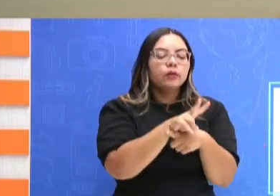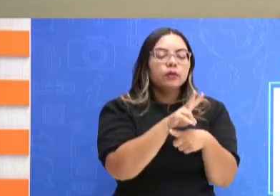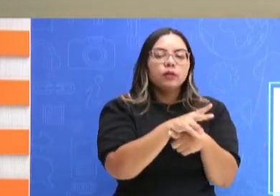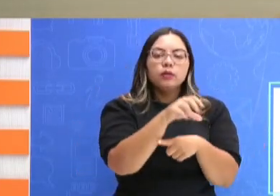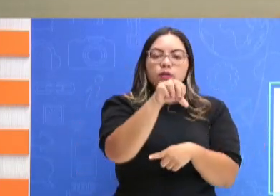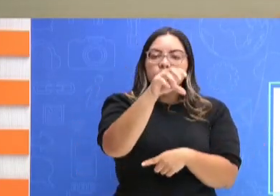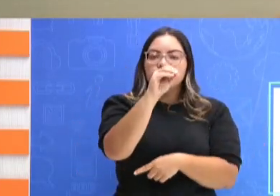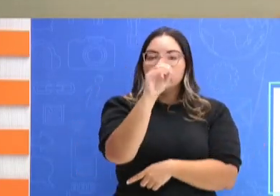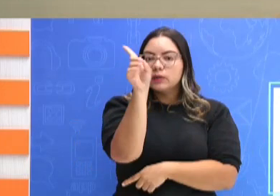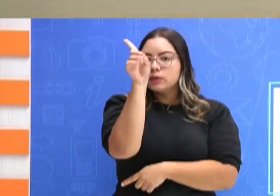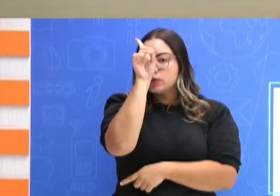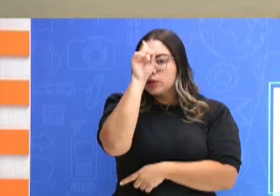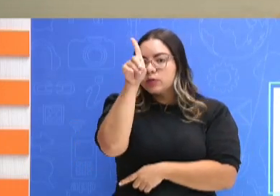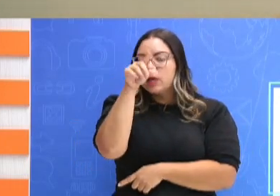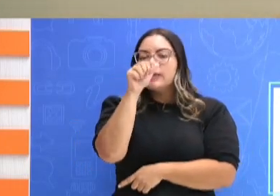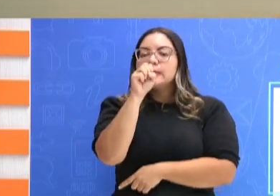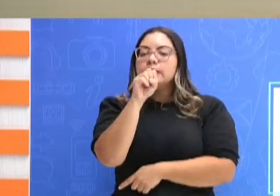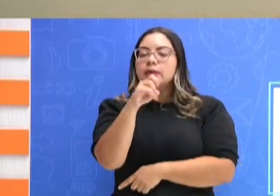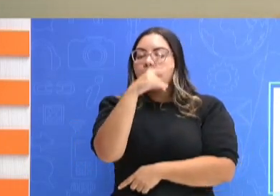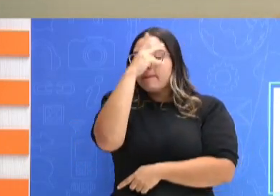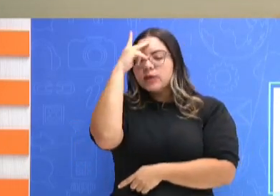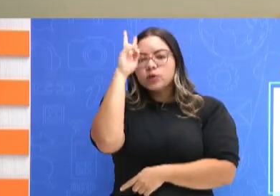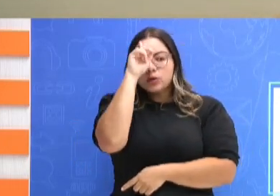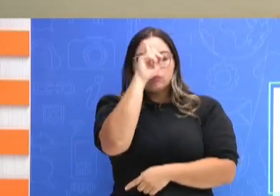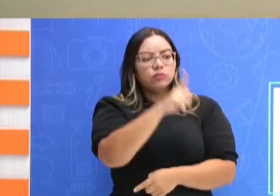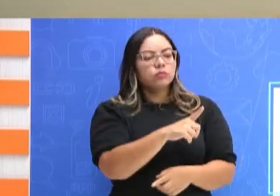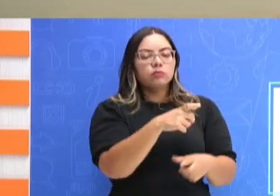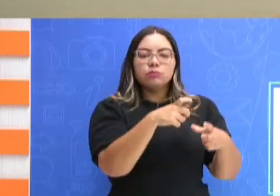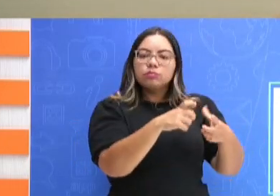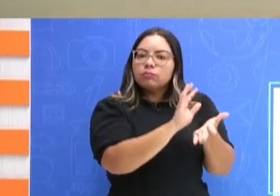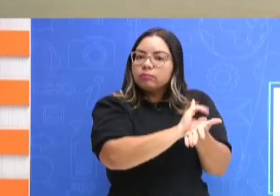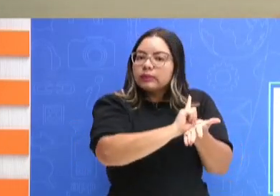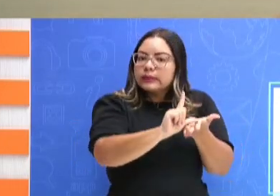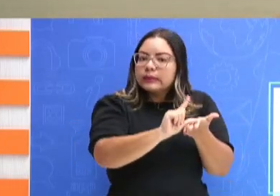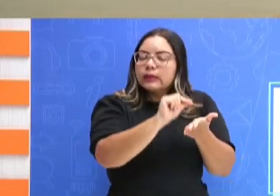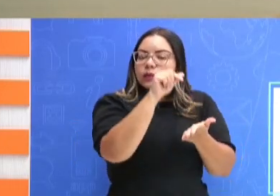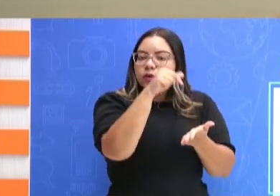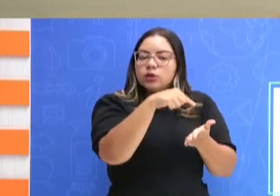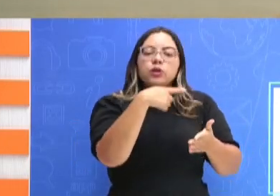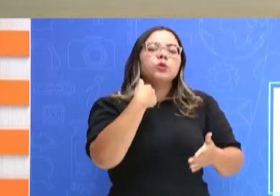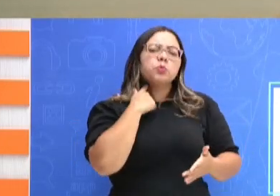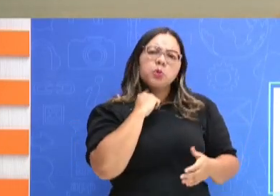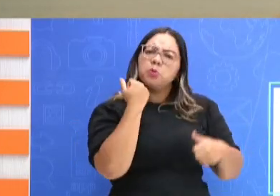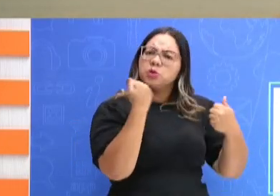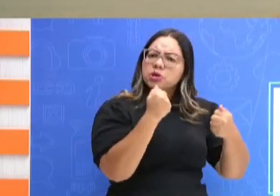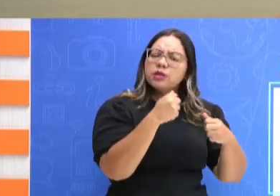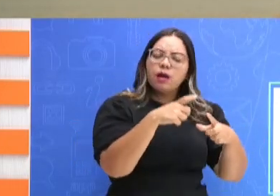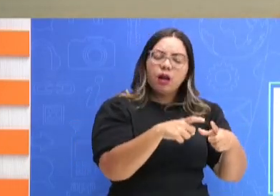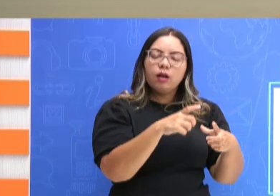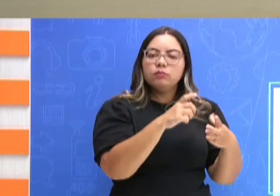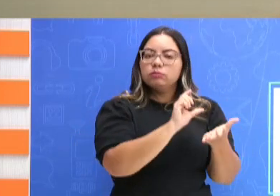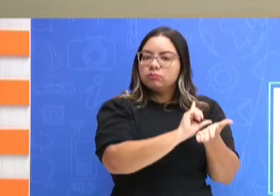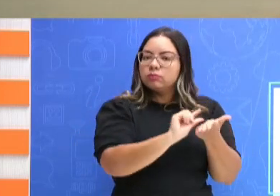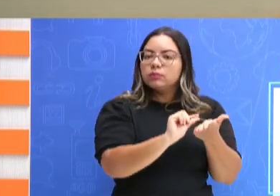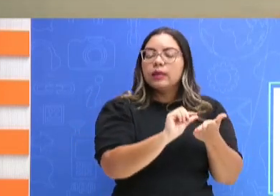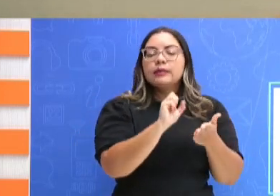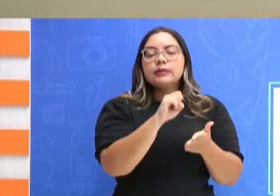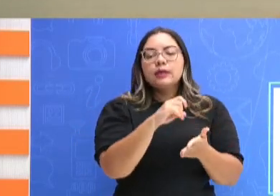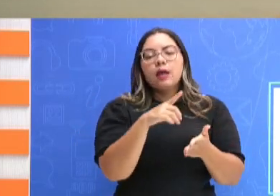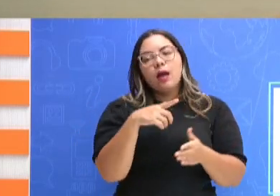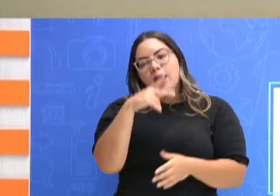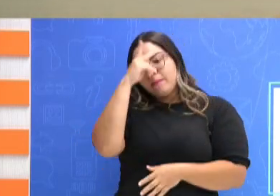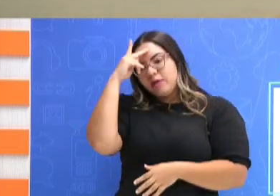dar um prazo de 90 dias. Se o dono não limpar, quem tem que limpar é ele. Se ele deixou sujo, ele vai limpar. Se ele não limpar,